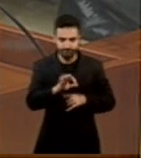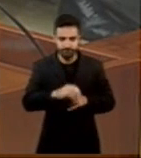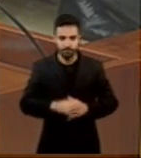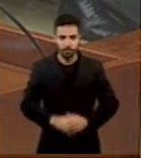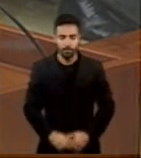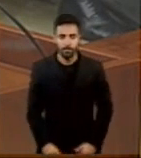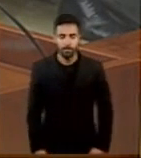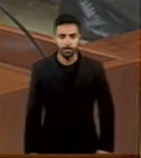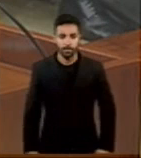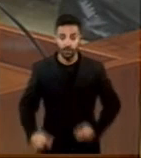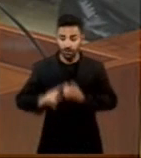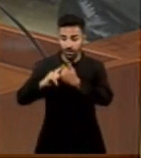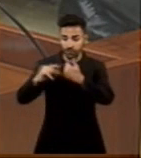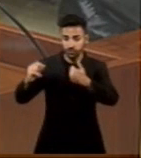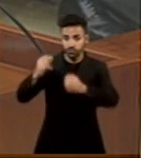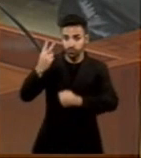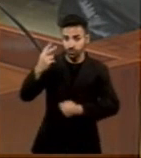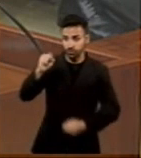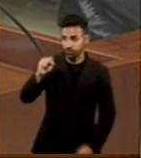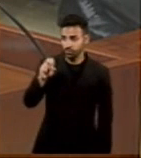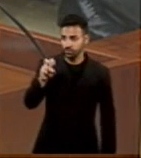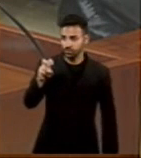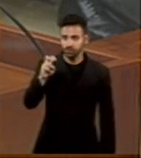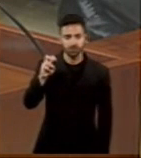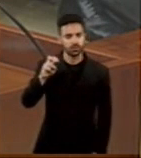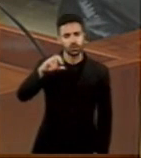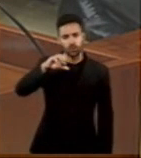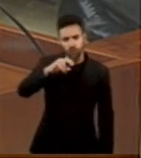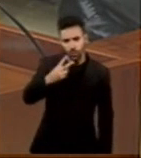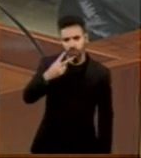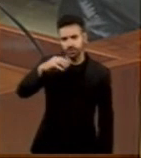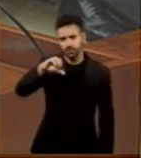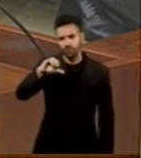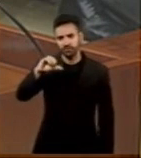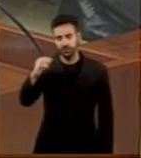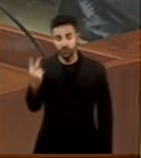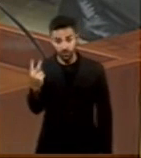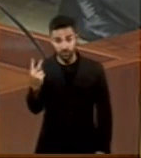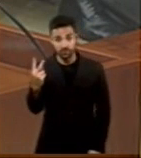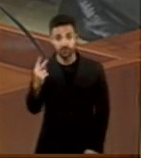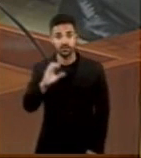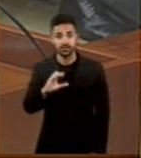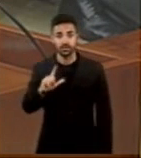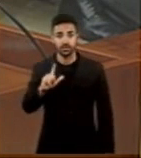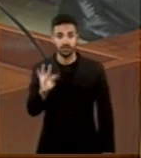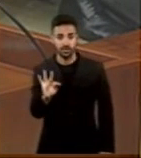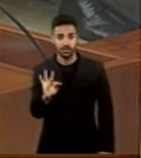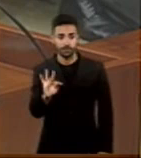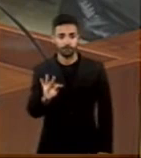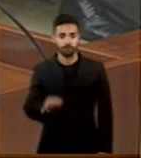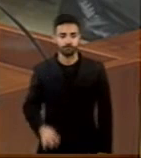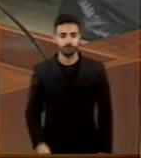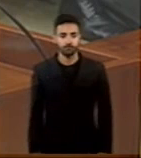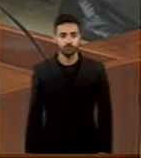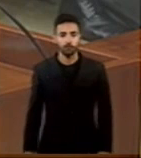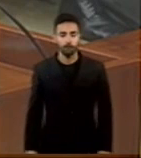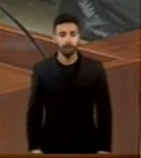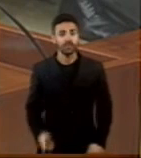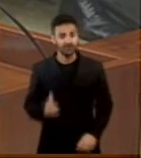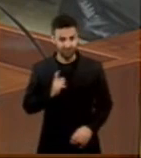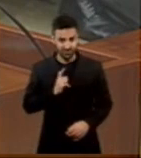o artigo 285 ao 292 da CLT ele